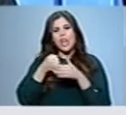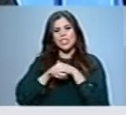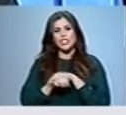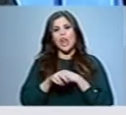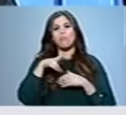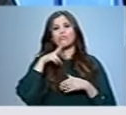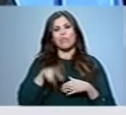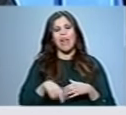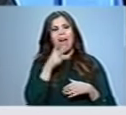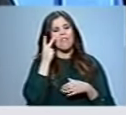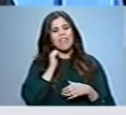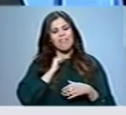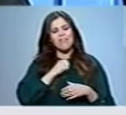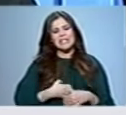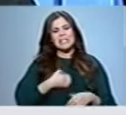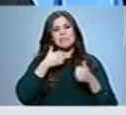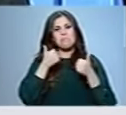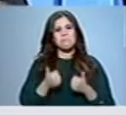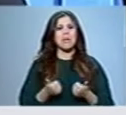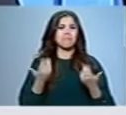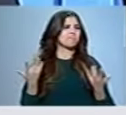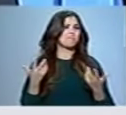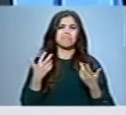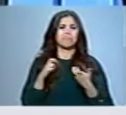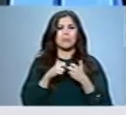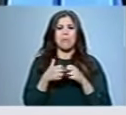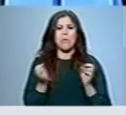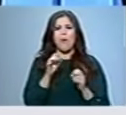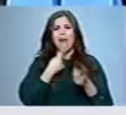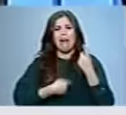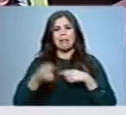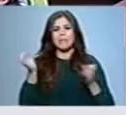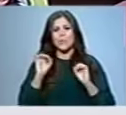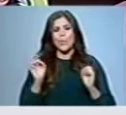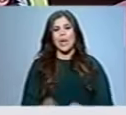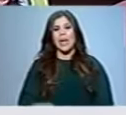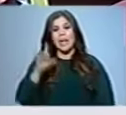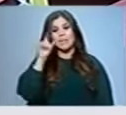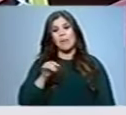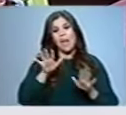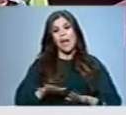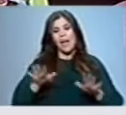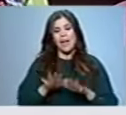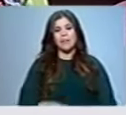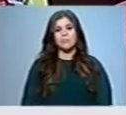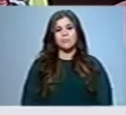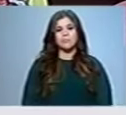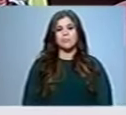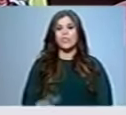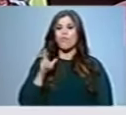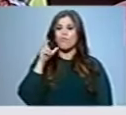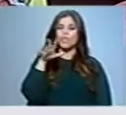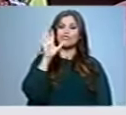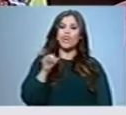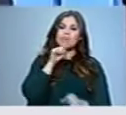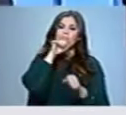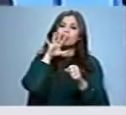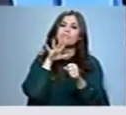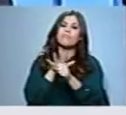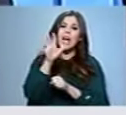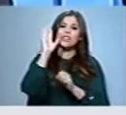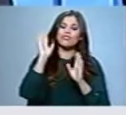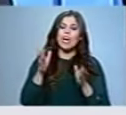feliz. Portanto, não tenho razão de queixa. E foste... Pacífico, não é? E Pacífico, super. Já foste para o oceano? Já